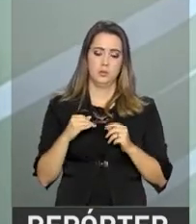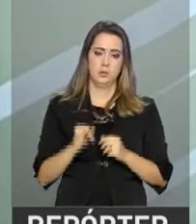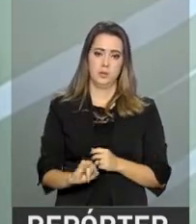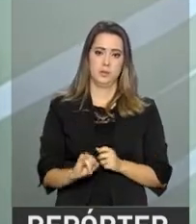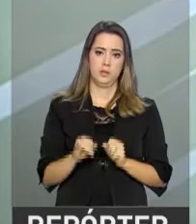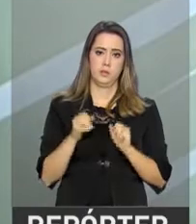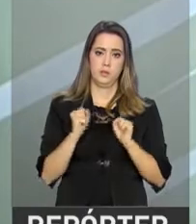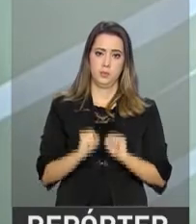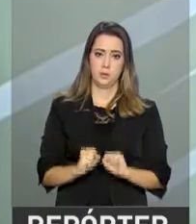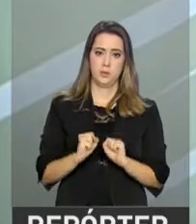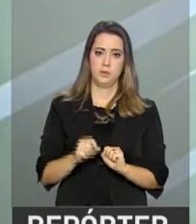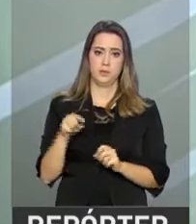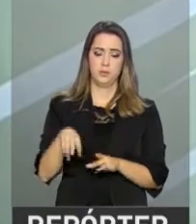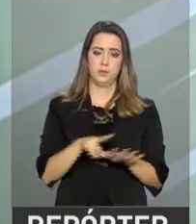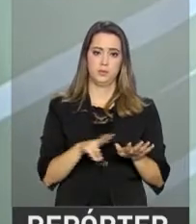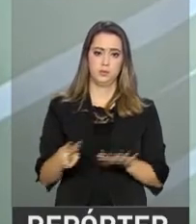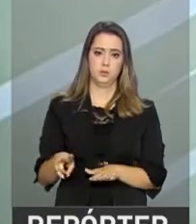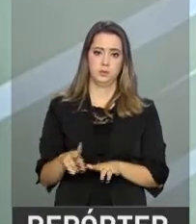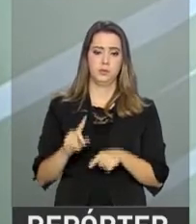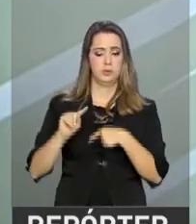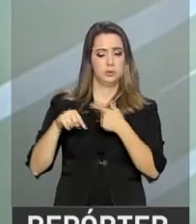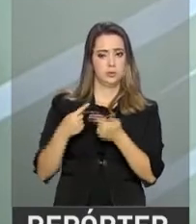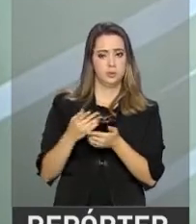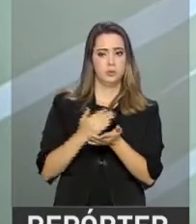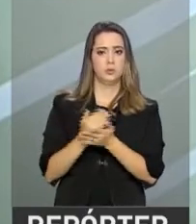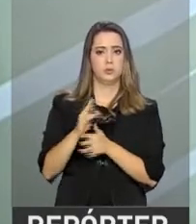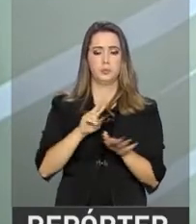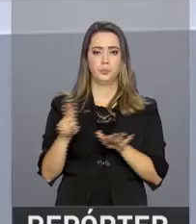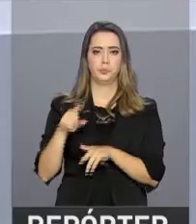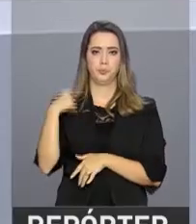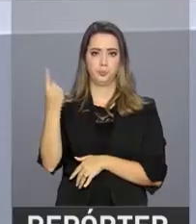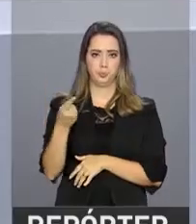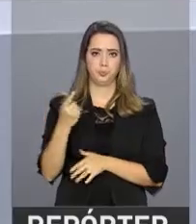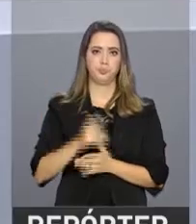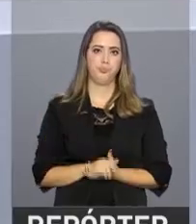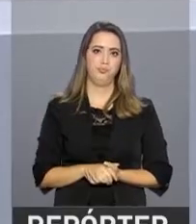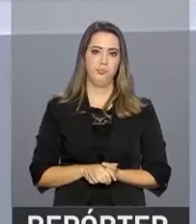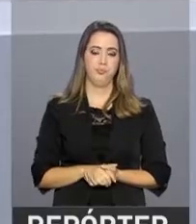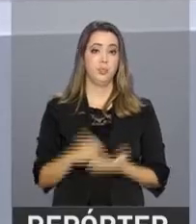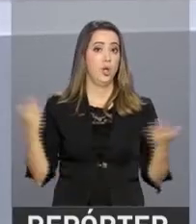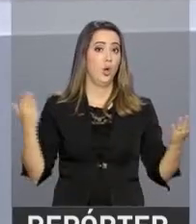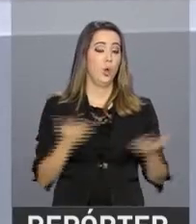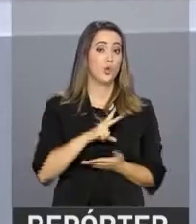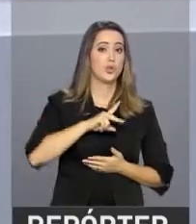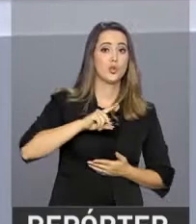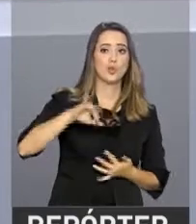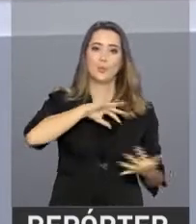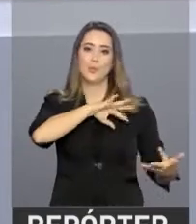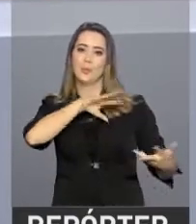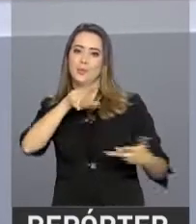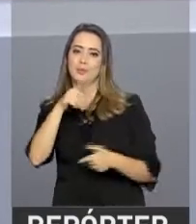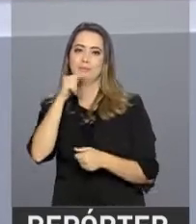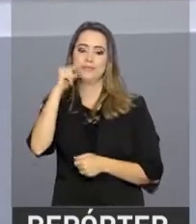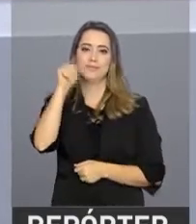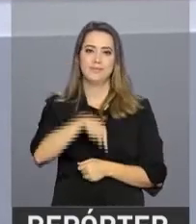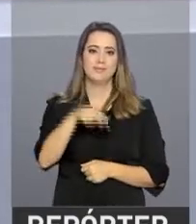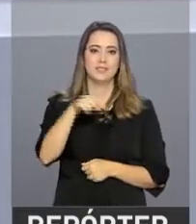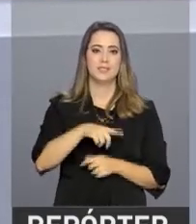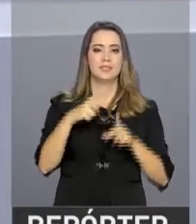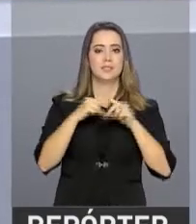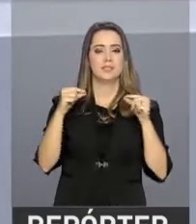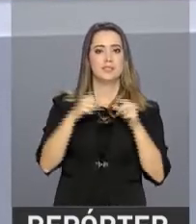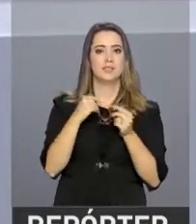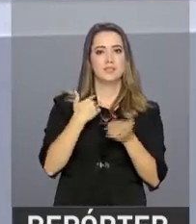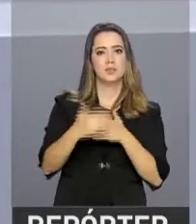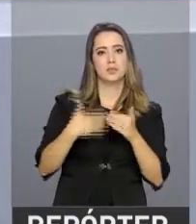se ainda der essa semana, se não, começo da semana que vem. Hoje é Dia Mundial da Água e aqui em